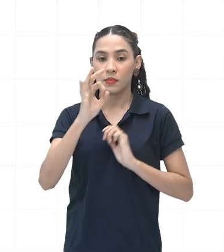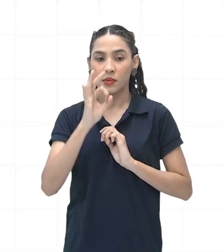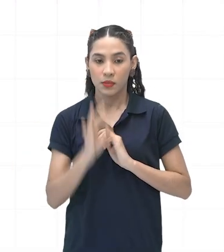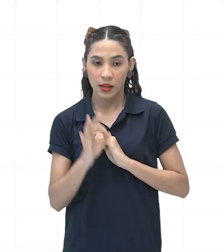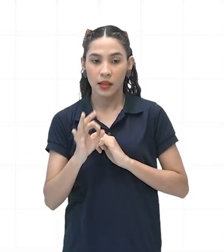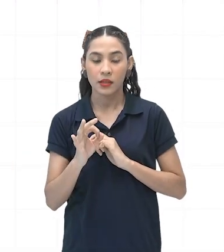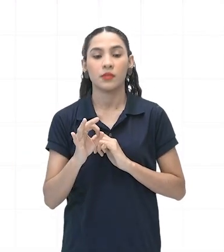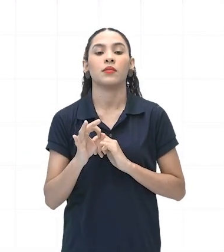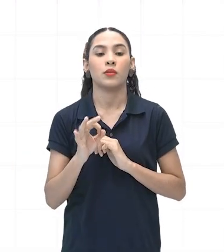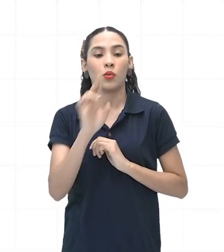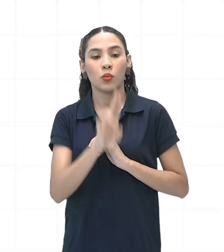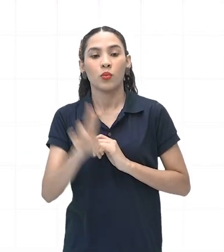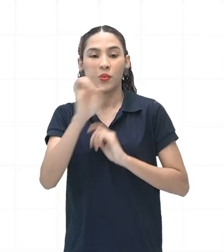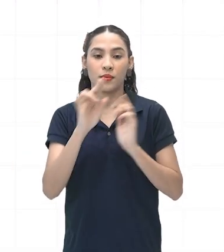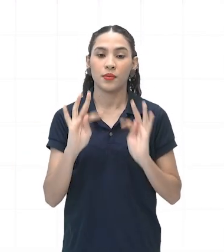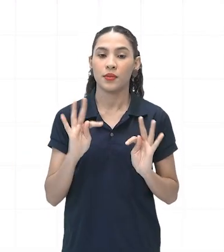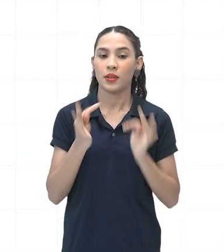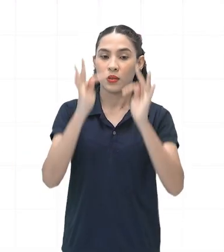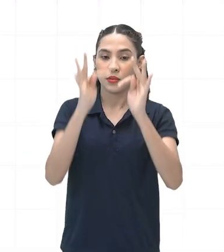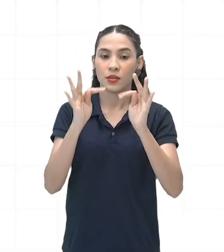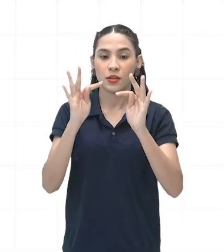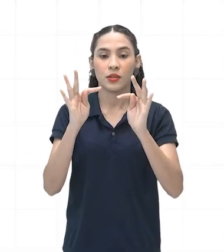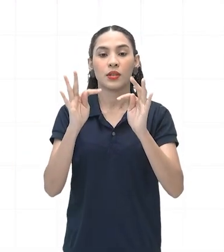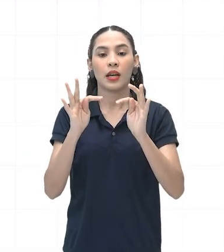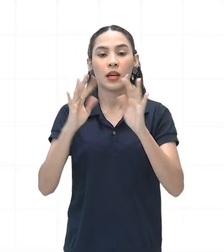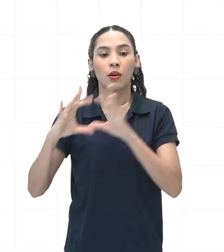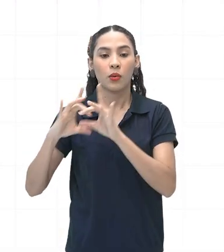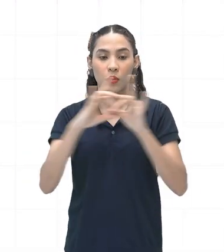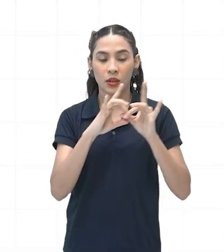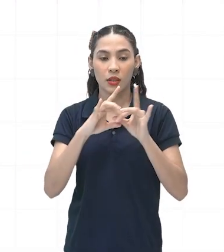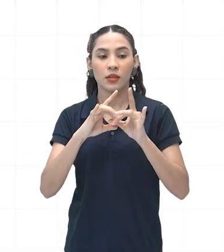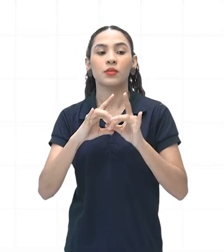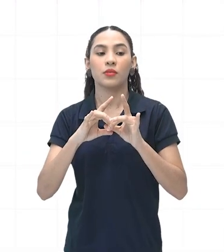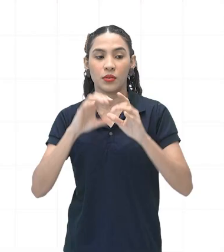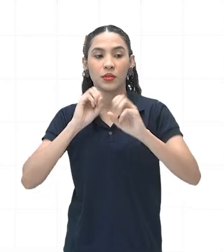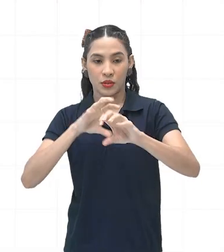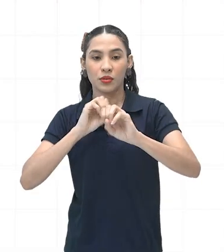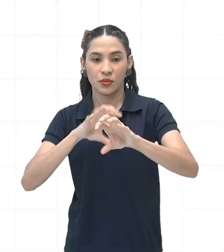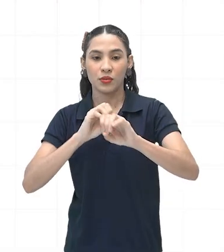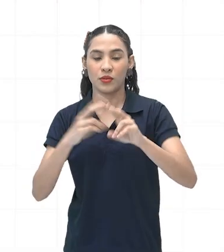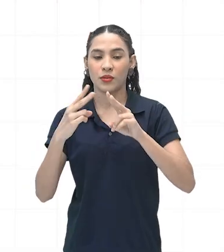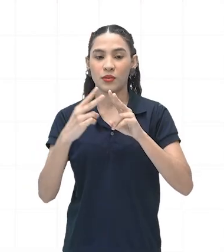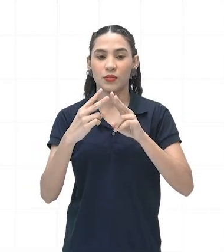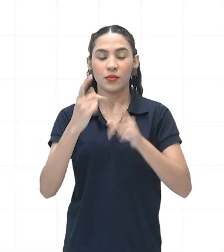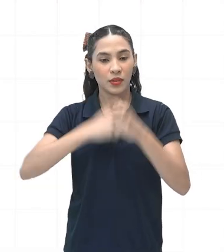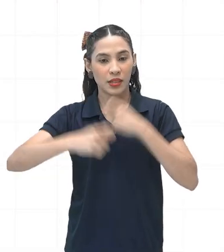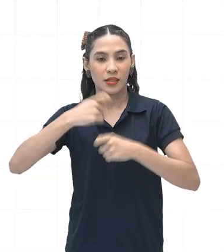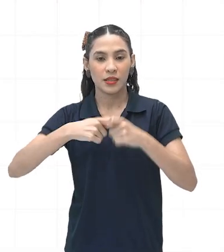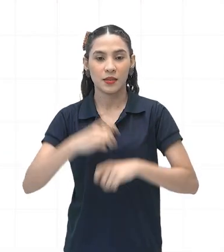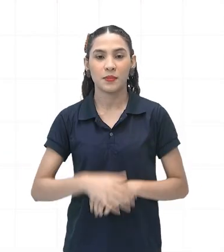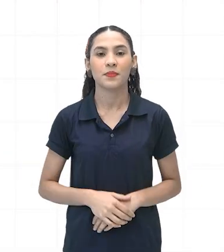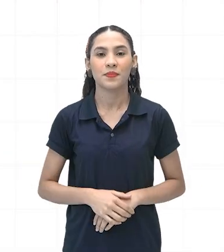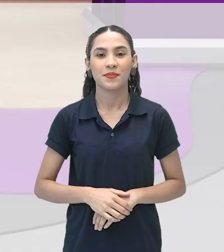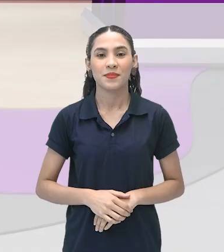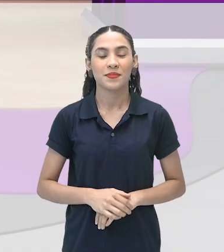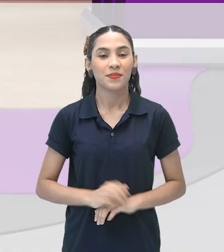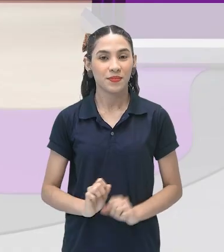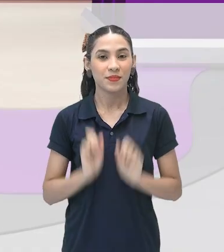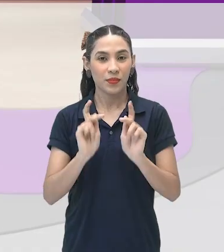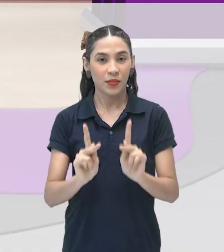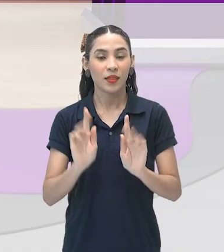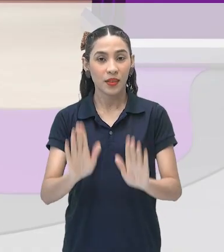das taxas percentuais com o uso de tecnologias digitais no contexto da educação